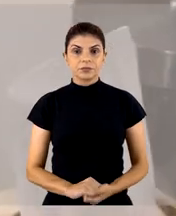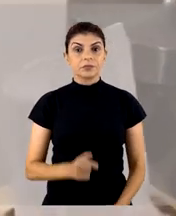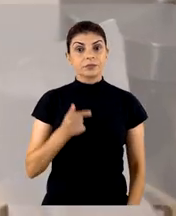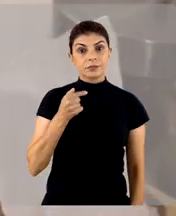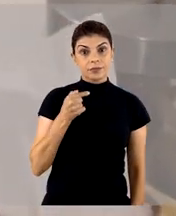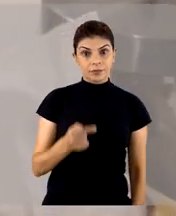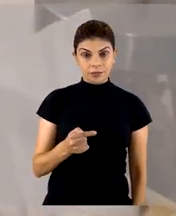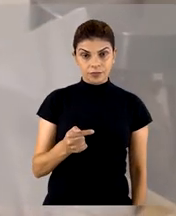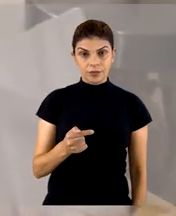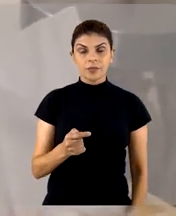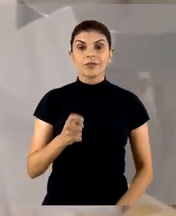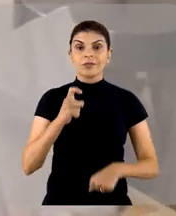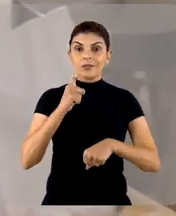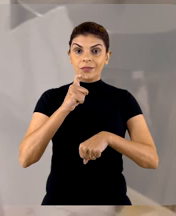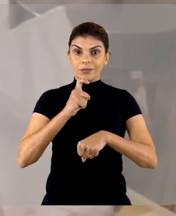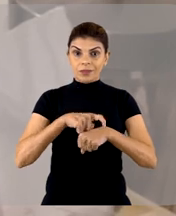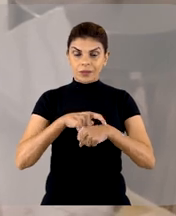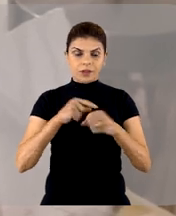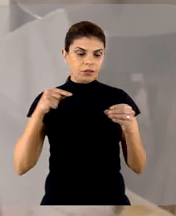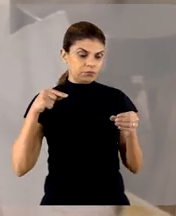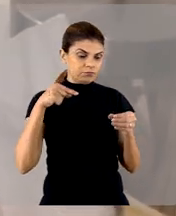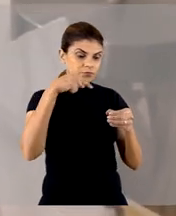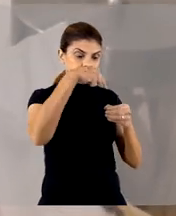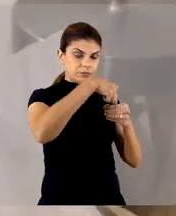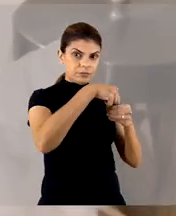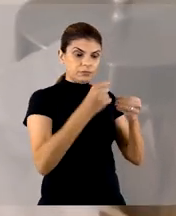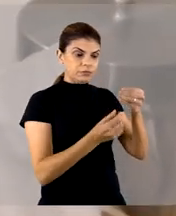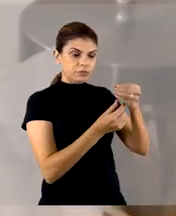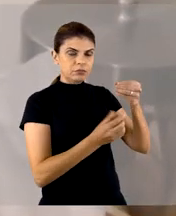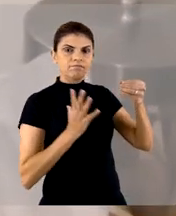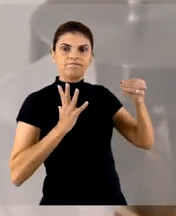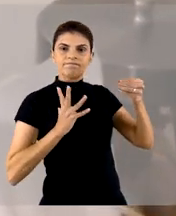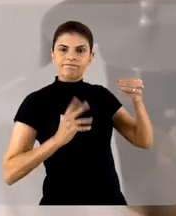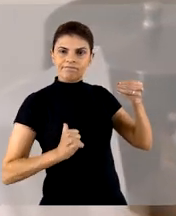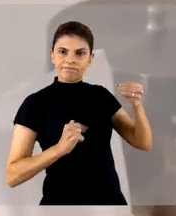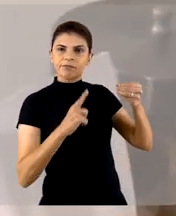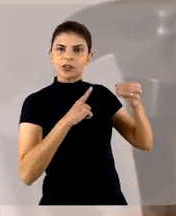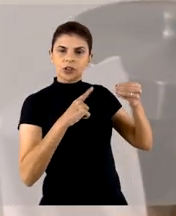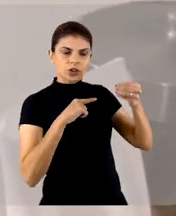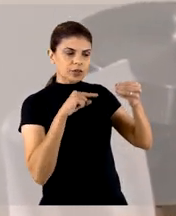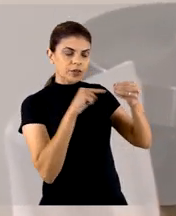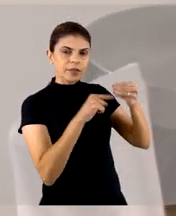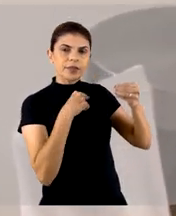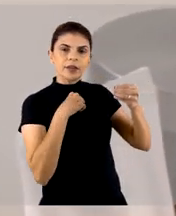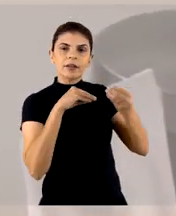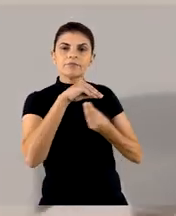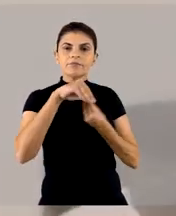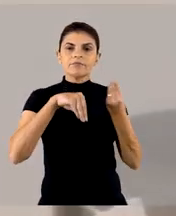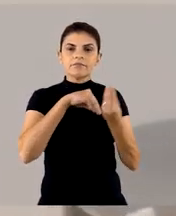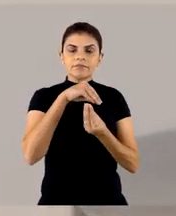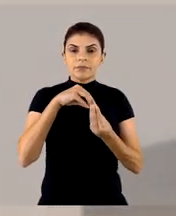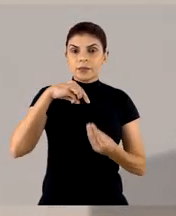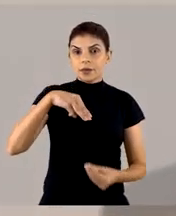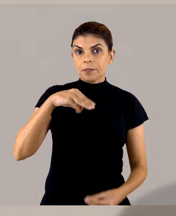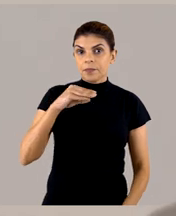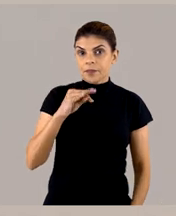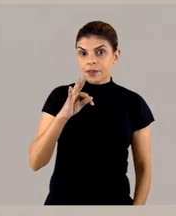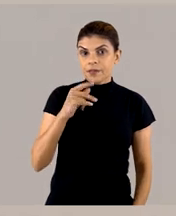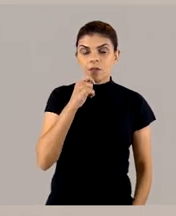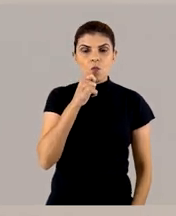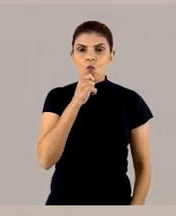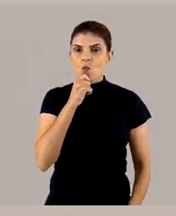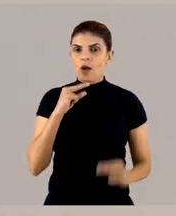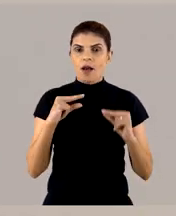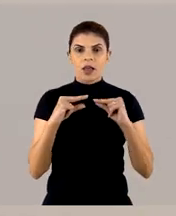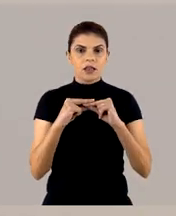Passo 7. Coloque imediatamente o swab no tubo estéreo contendo 2 mg de reagente MTV,